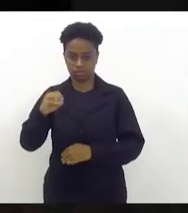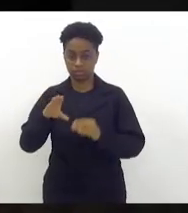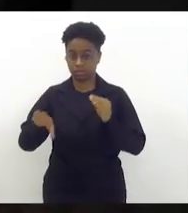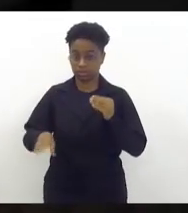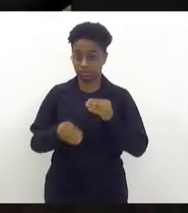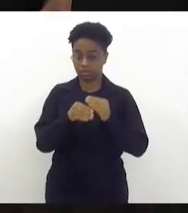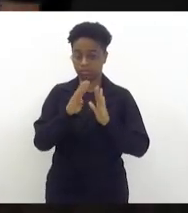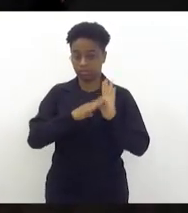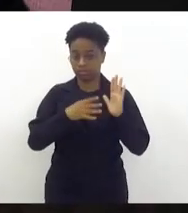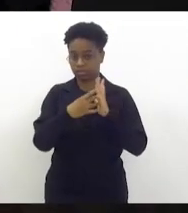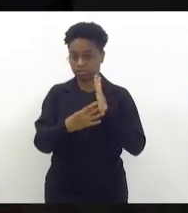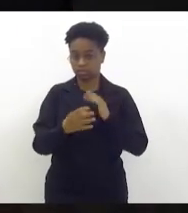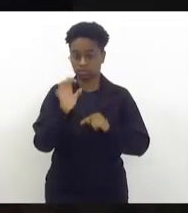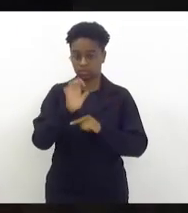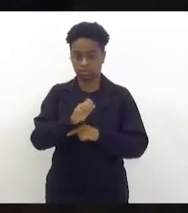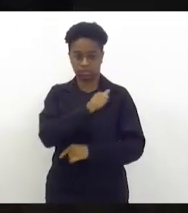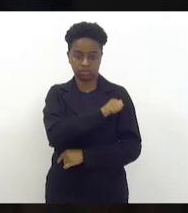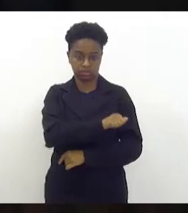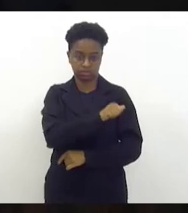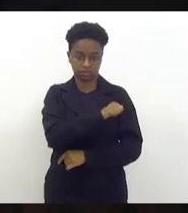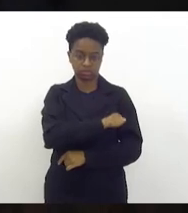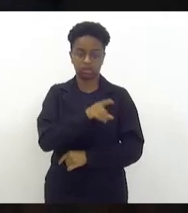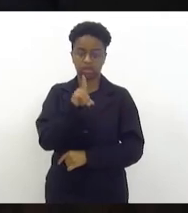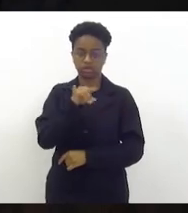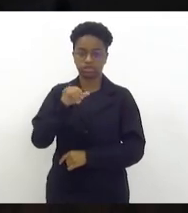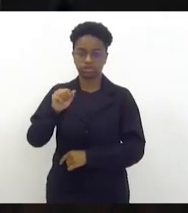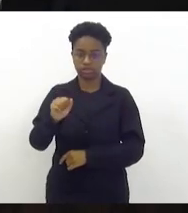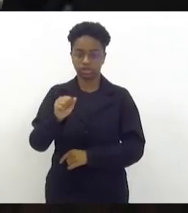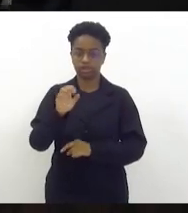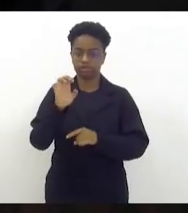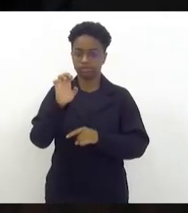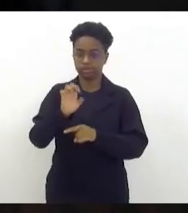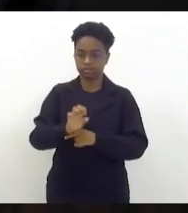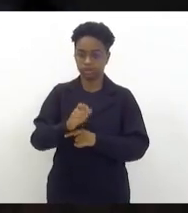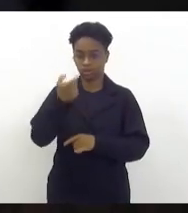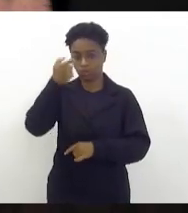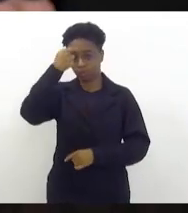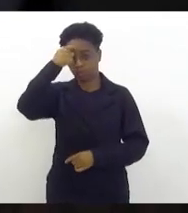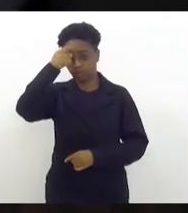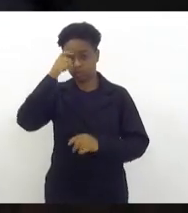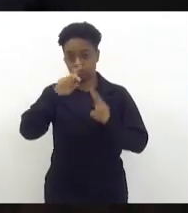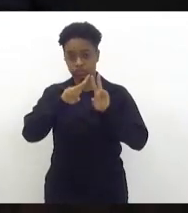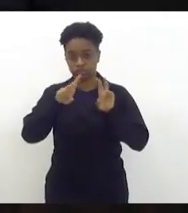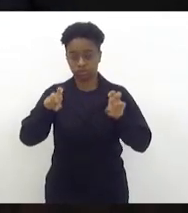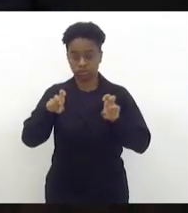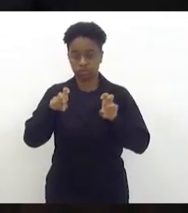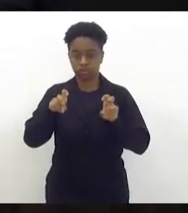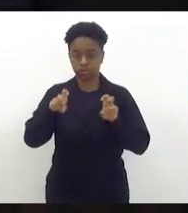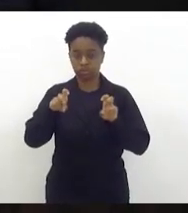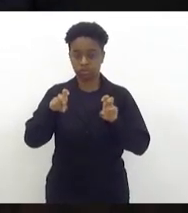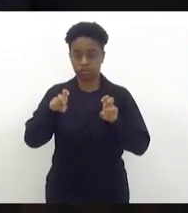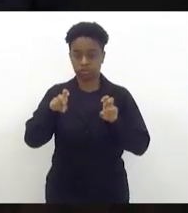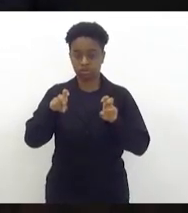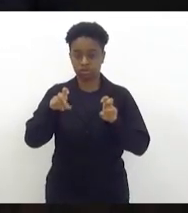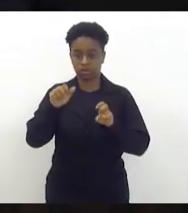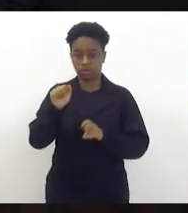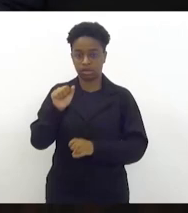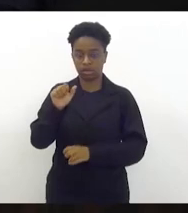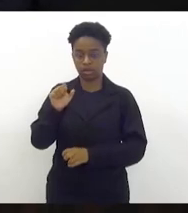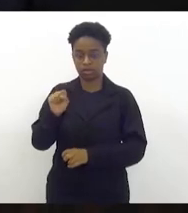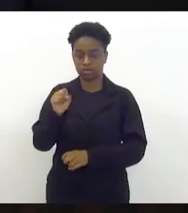no calendário oficial do Estado do Rio de Janeiro o Dia Estadual da Conscientização sobre a Síndrome de